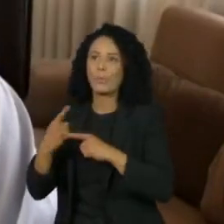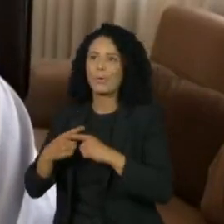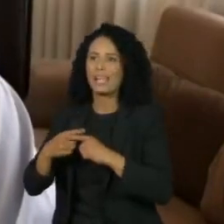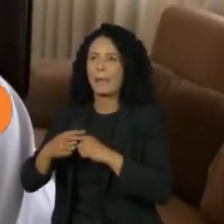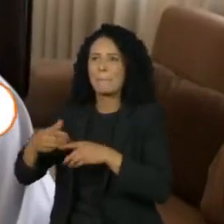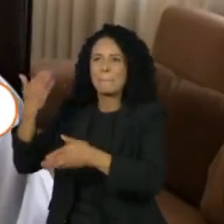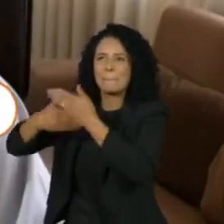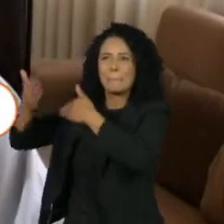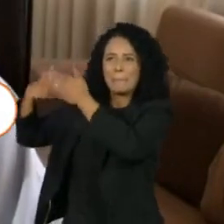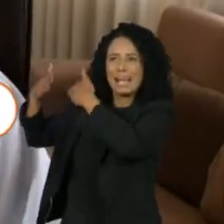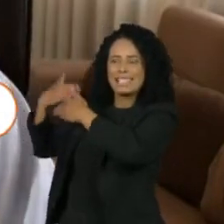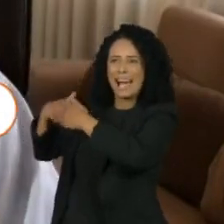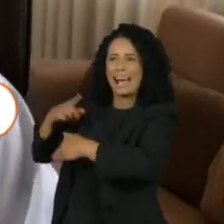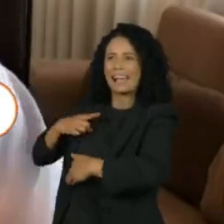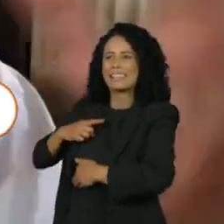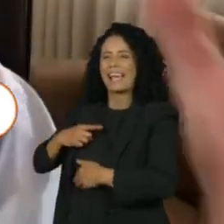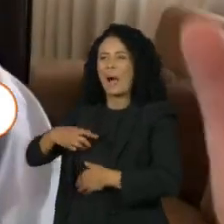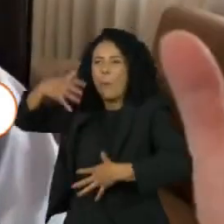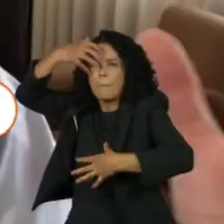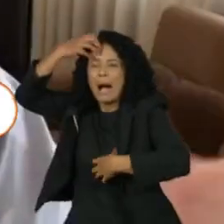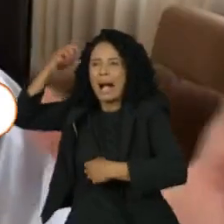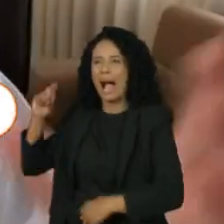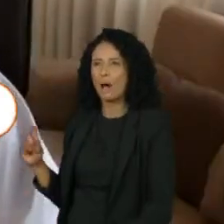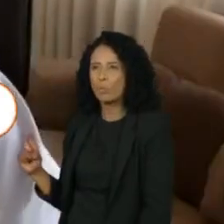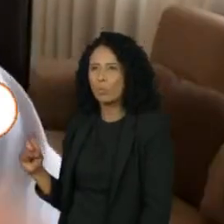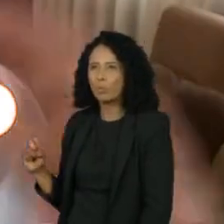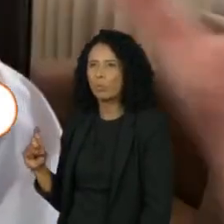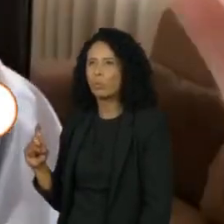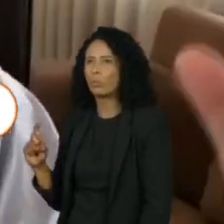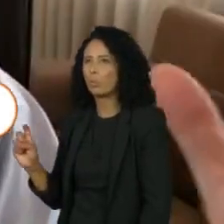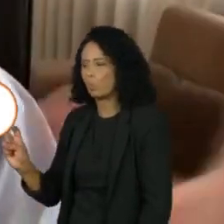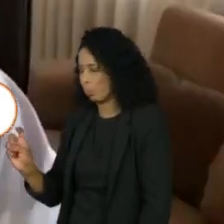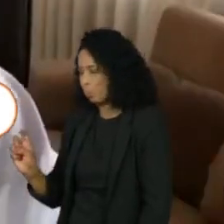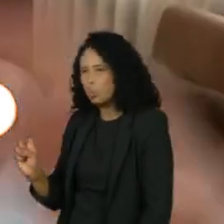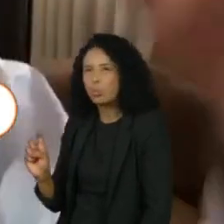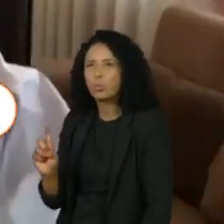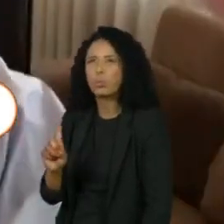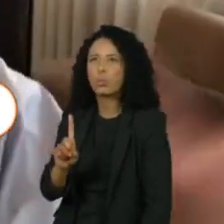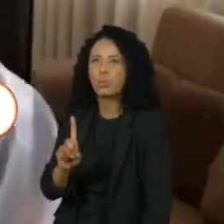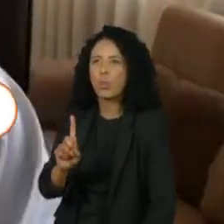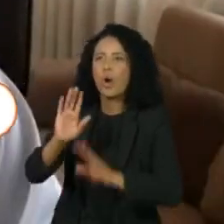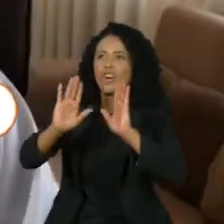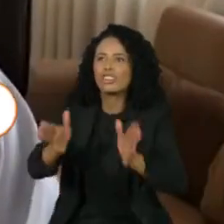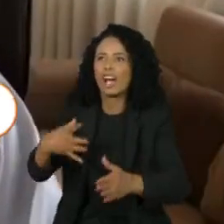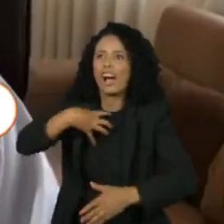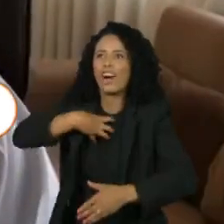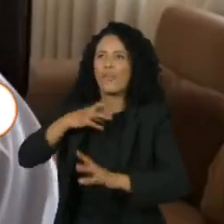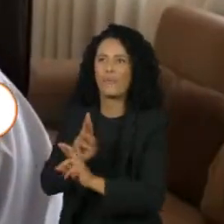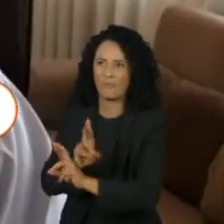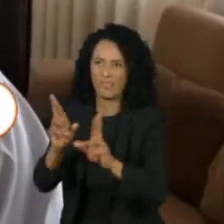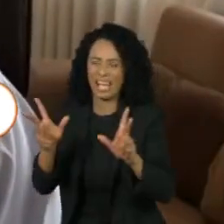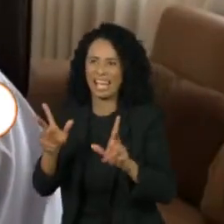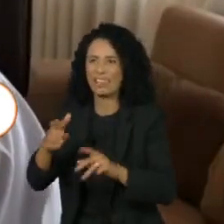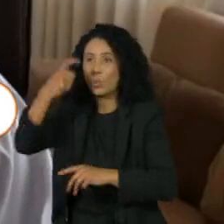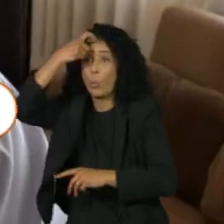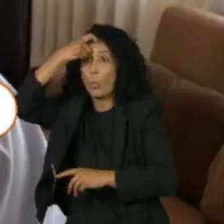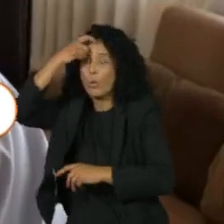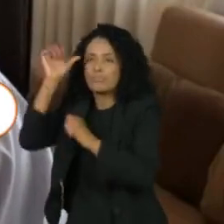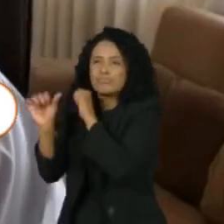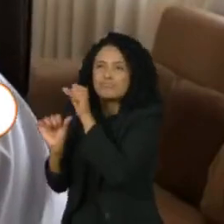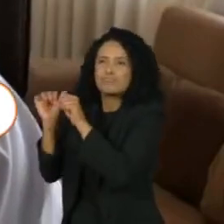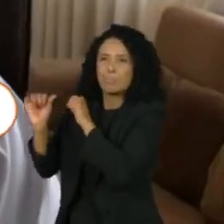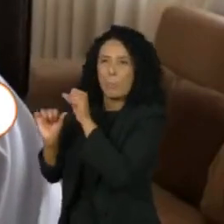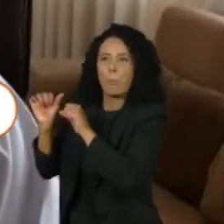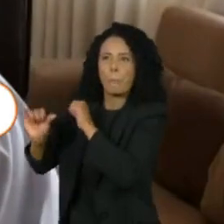de nós, é a capacidade de abstrair, de criar abstrações que se transformam em coisas mais importantes para